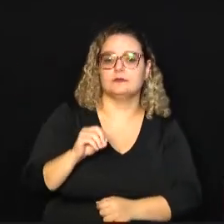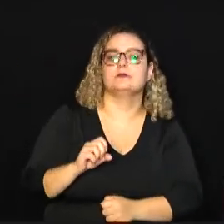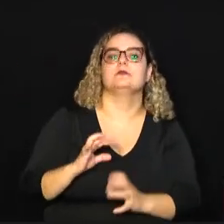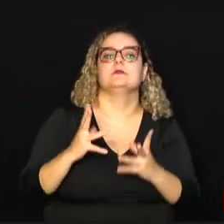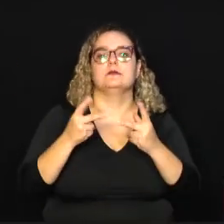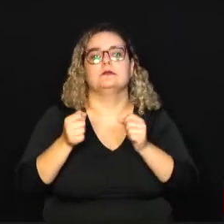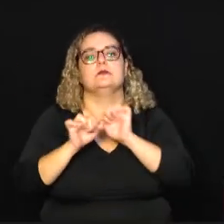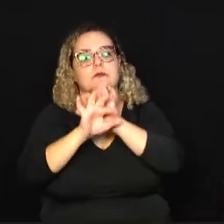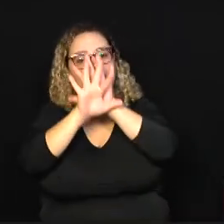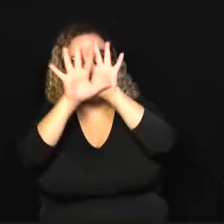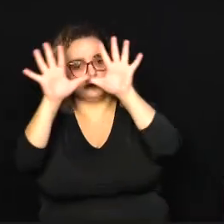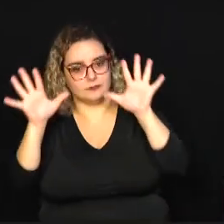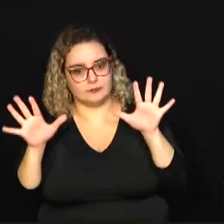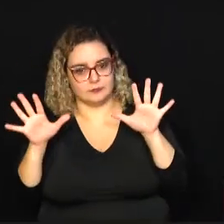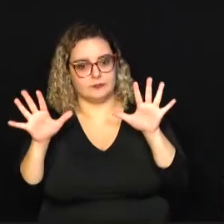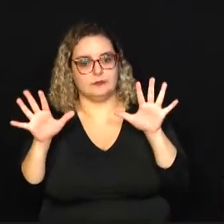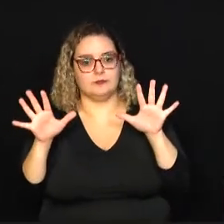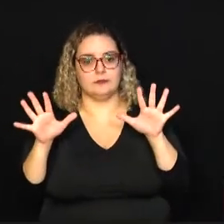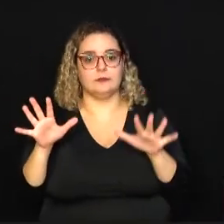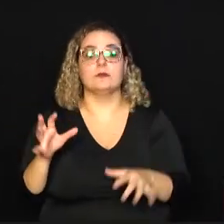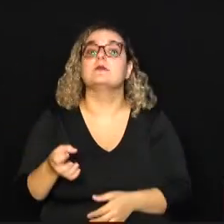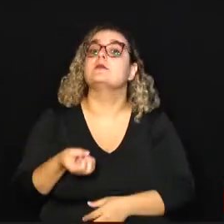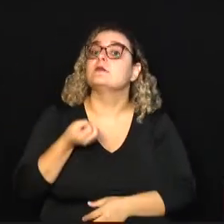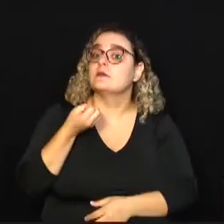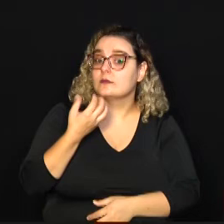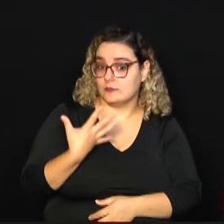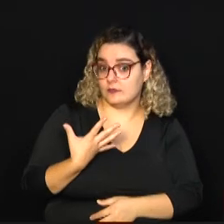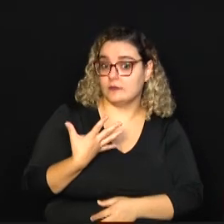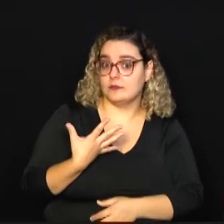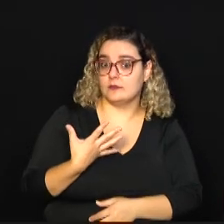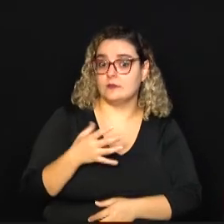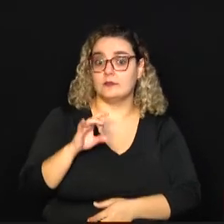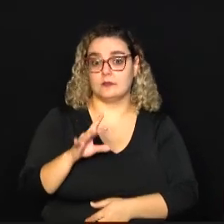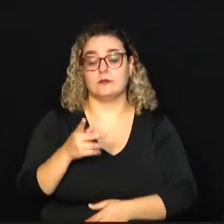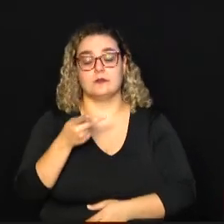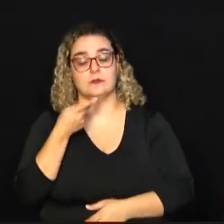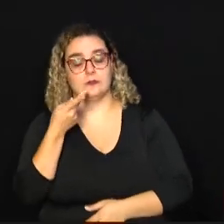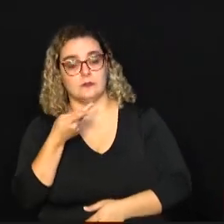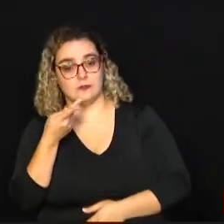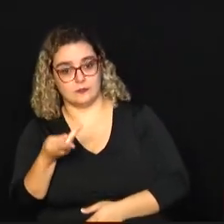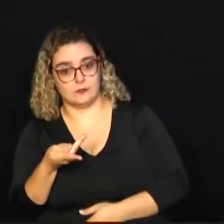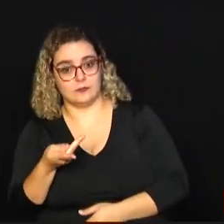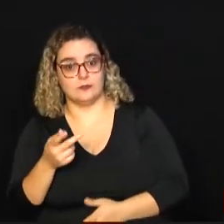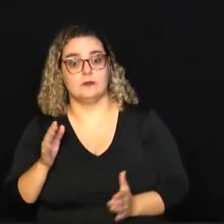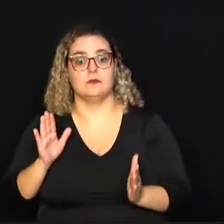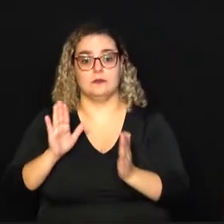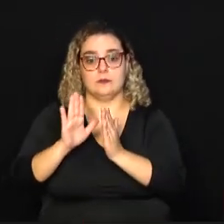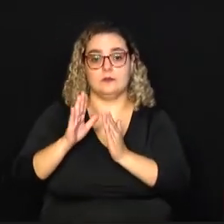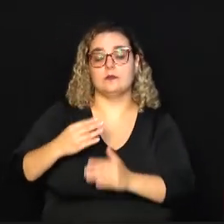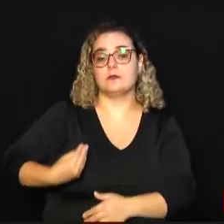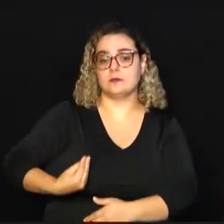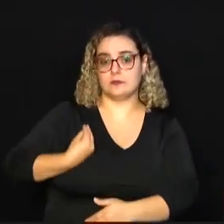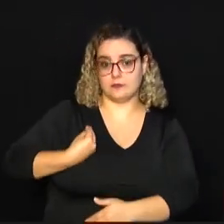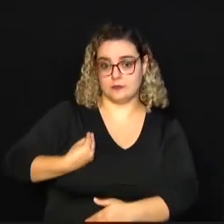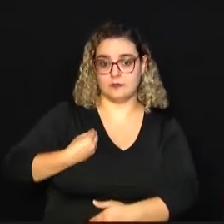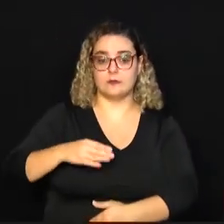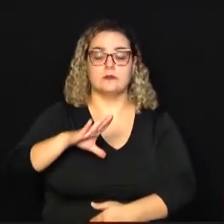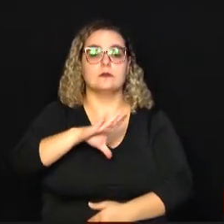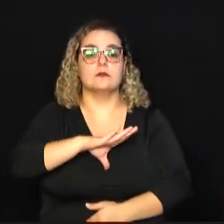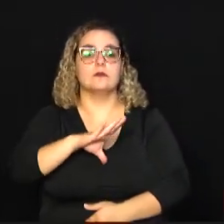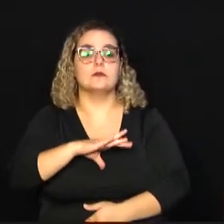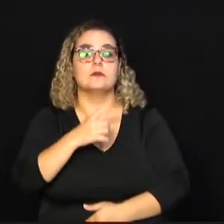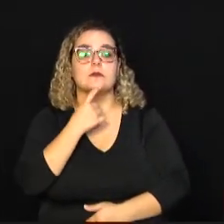esclarecimentos, foi muito bom. Eu só quero dizer que a Frente pela Vida em Campinas,